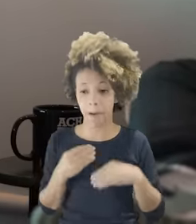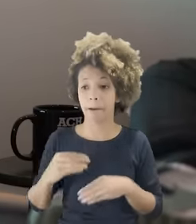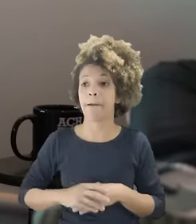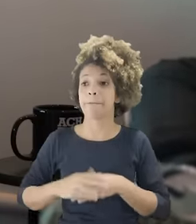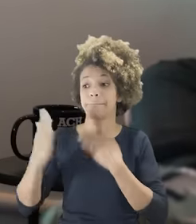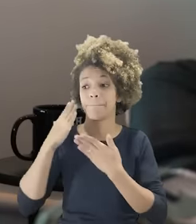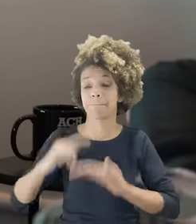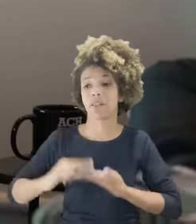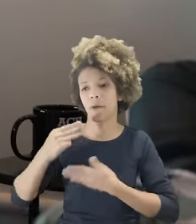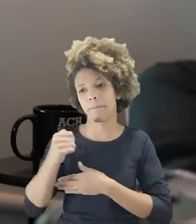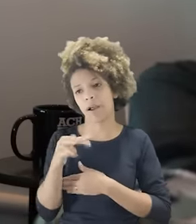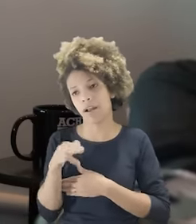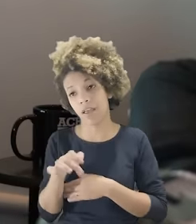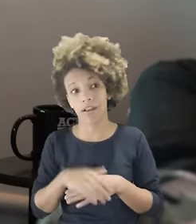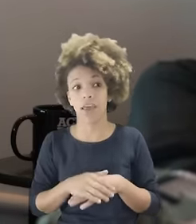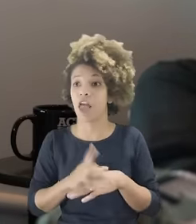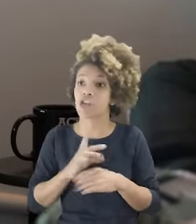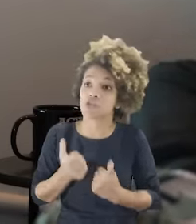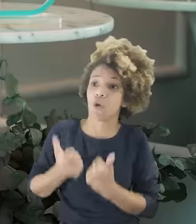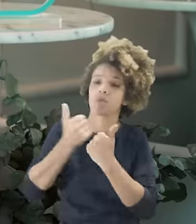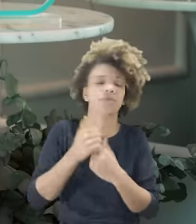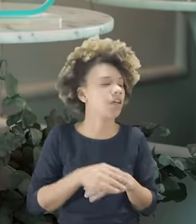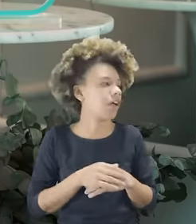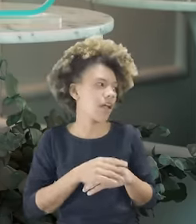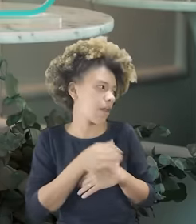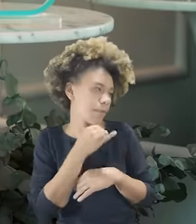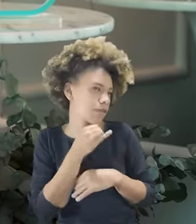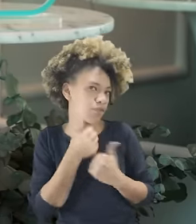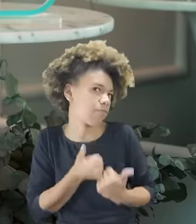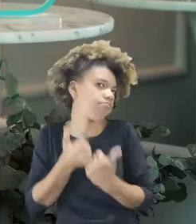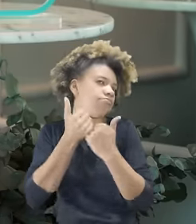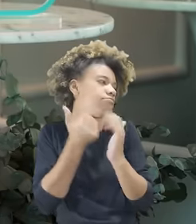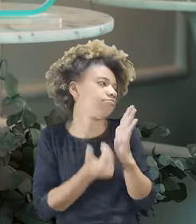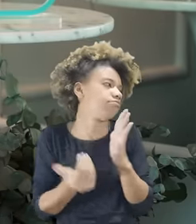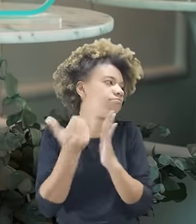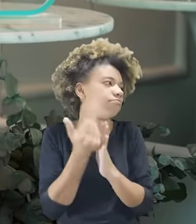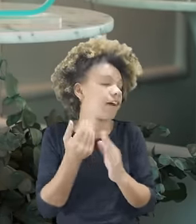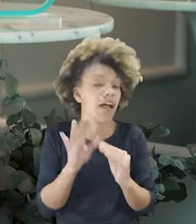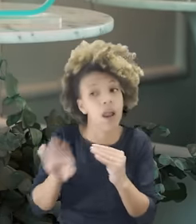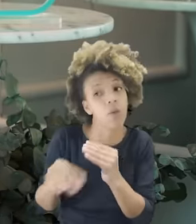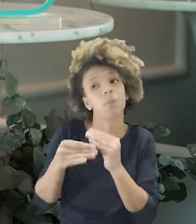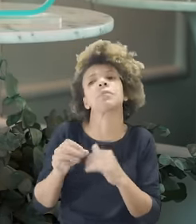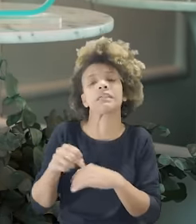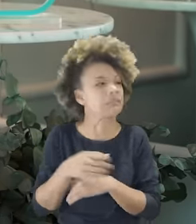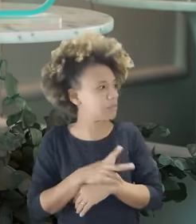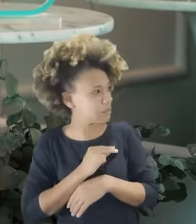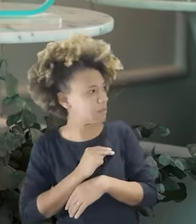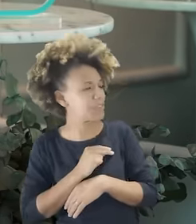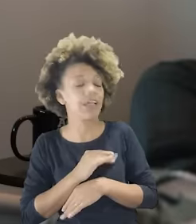virar a psicóloga da Marlene Então ela só surgiu sendo mais cara era tipo um espinafre né ela faz parte